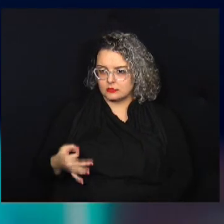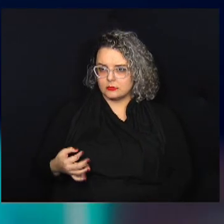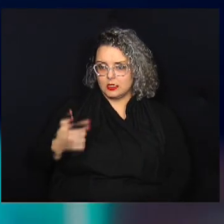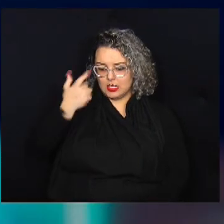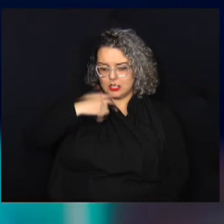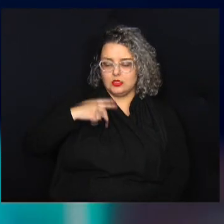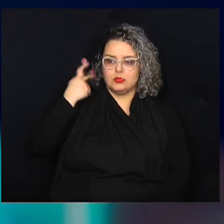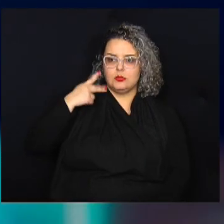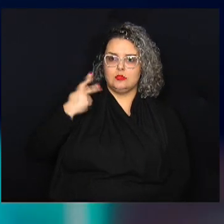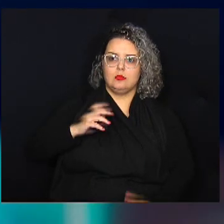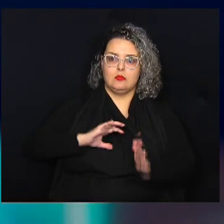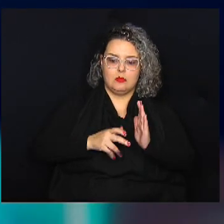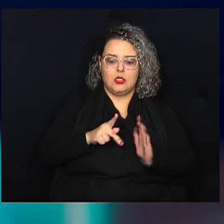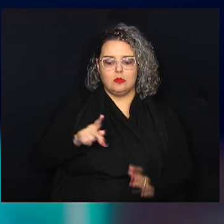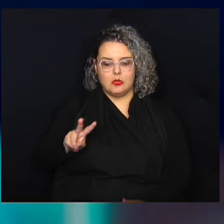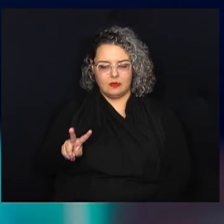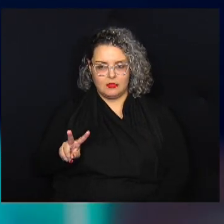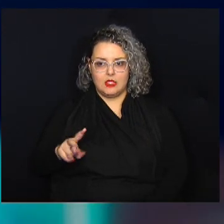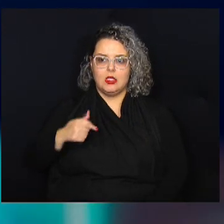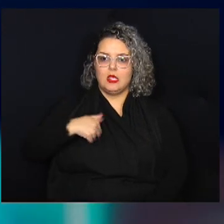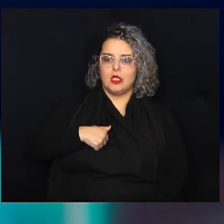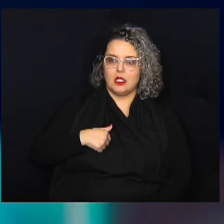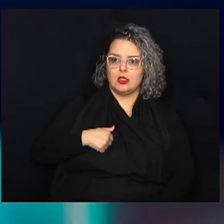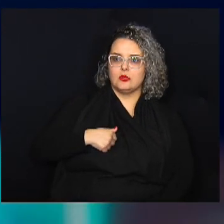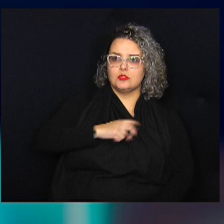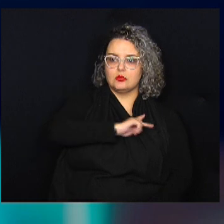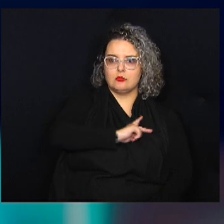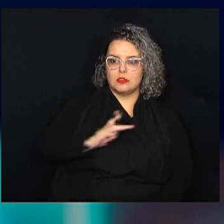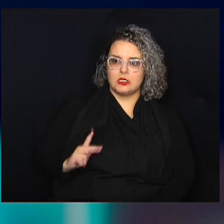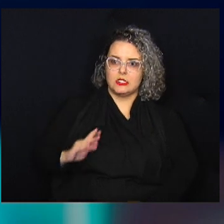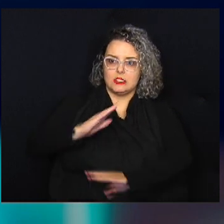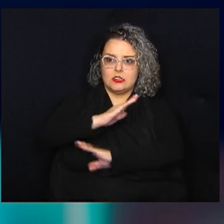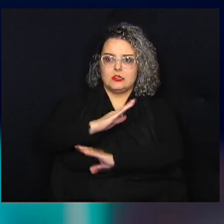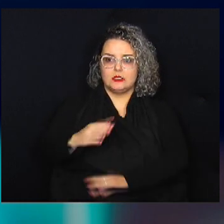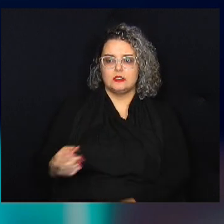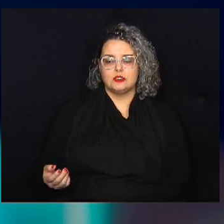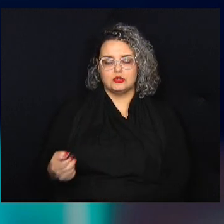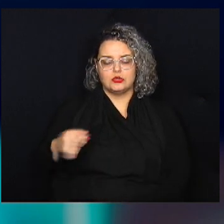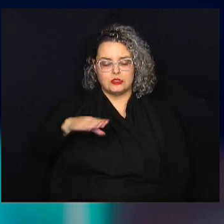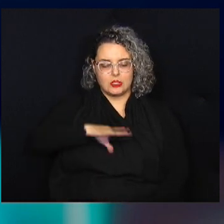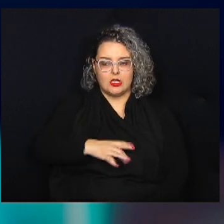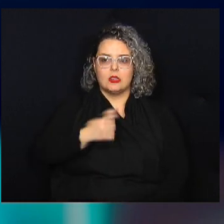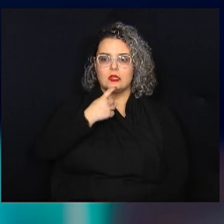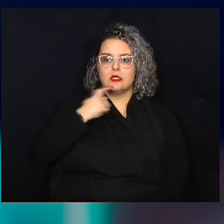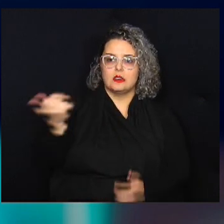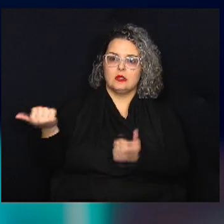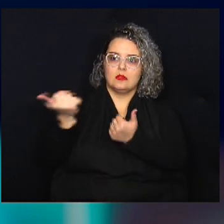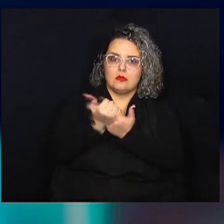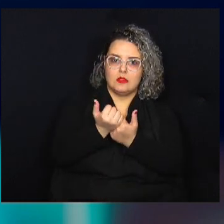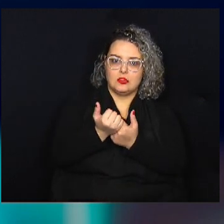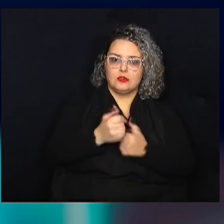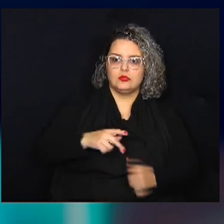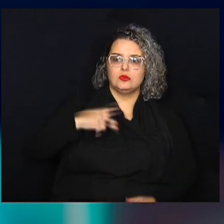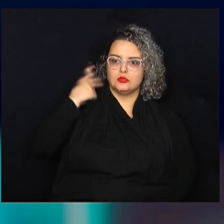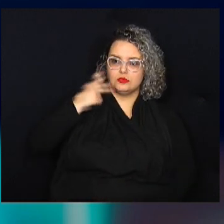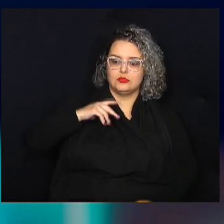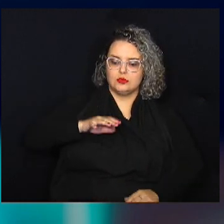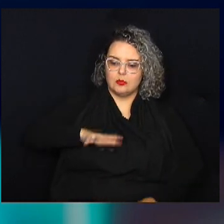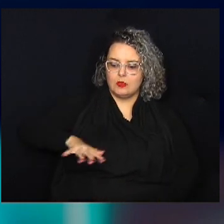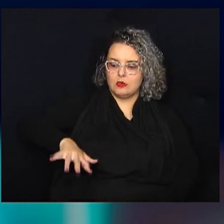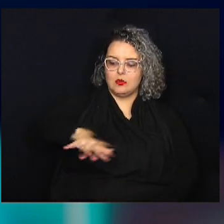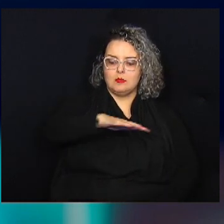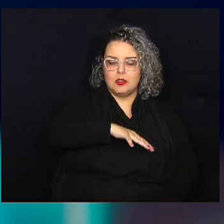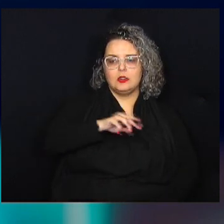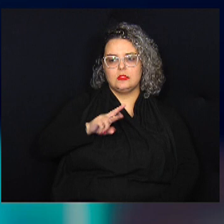pelo Partido Verde, atualmente sou presidente da Câmara Municipal de Campinas e vice-presidente do Parlamento Metropolitano